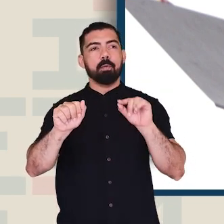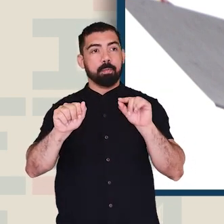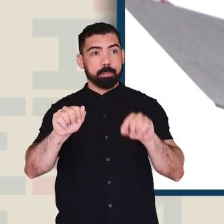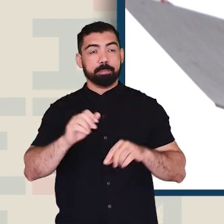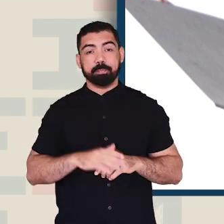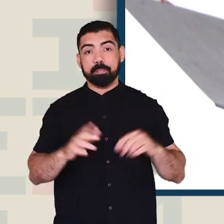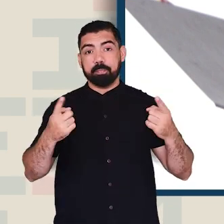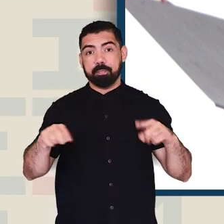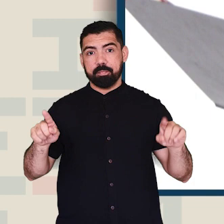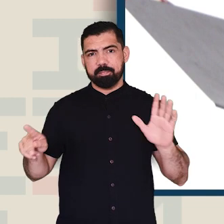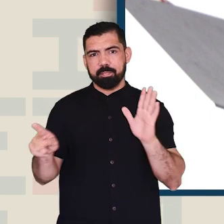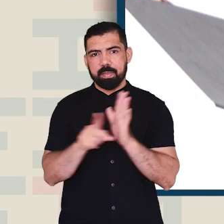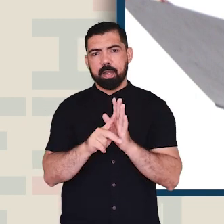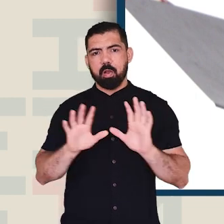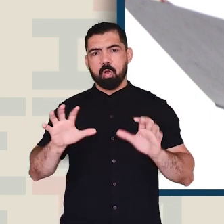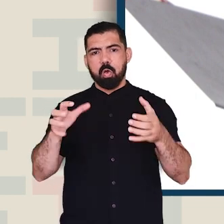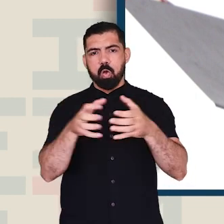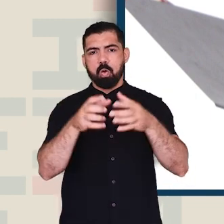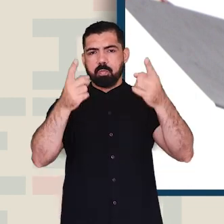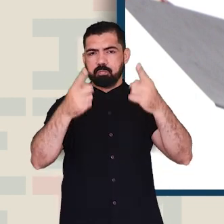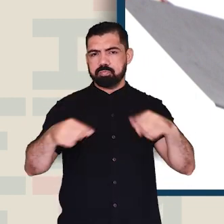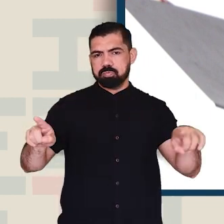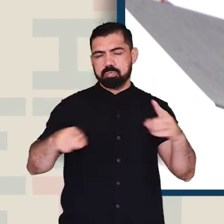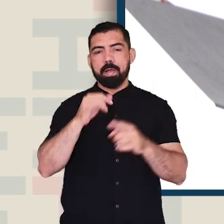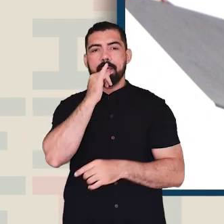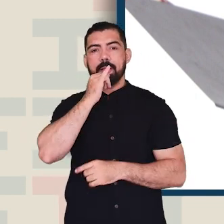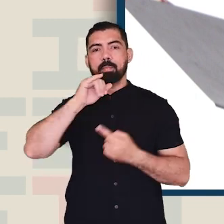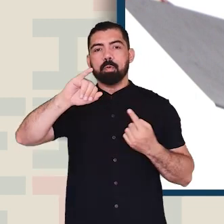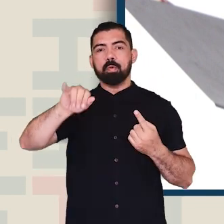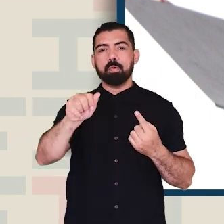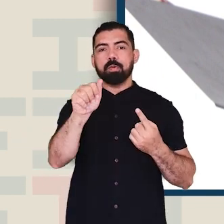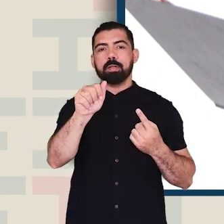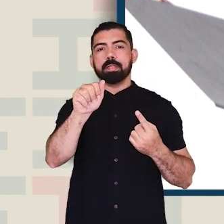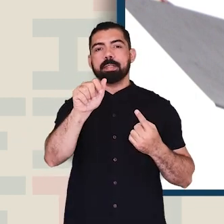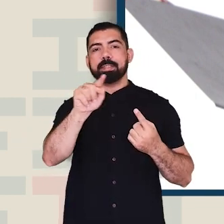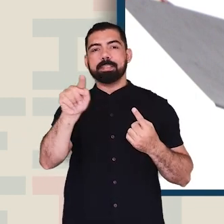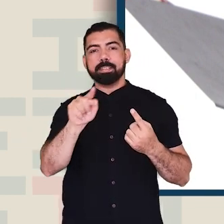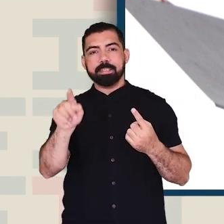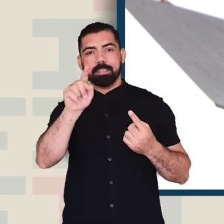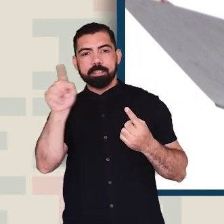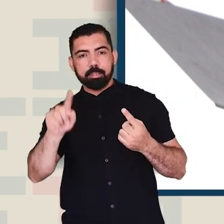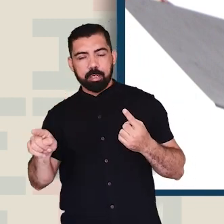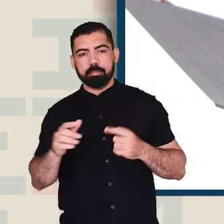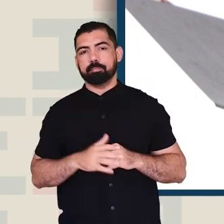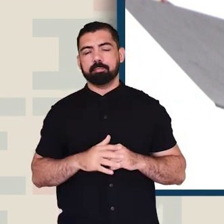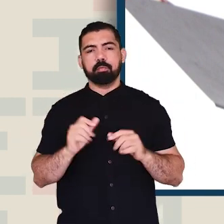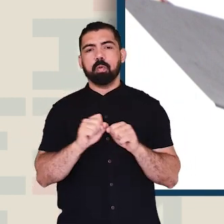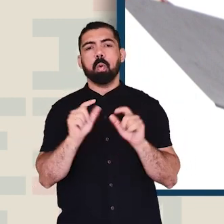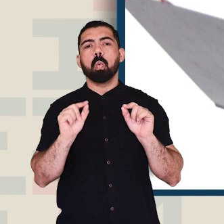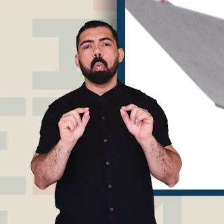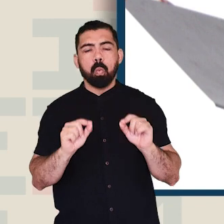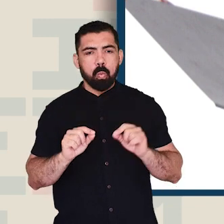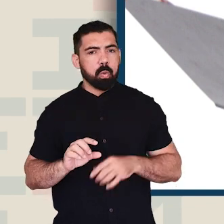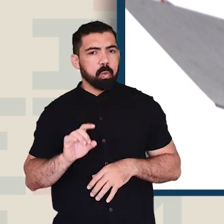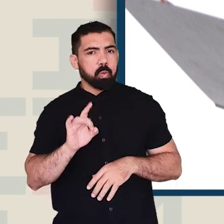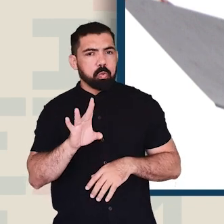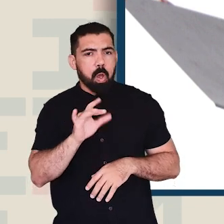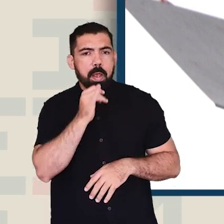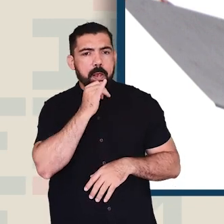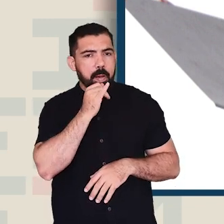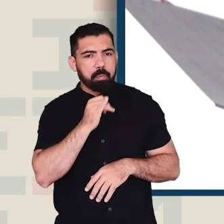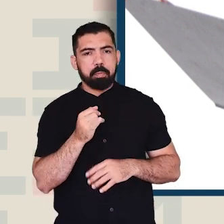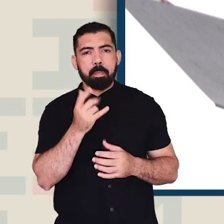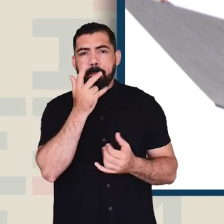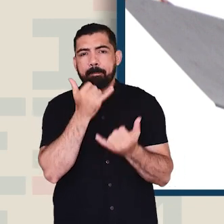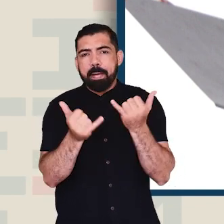acompanhamento das big bands, das orquestras de jazz. Então, basicamente, eles tocavam quase uma coisa